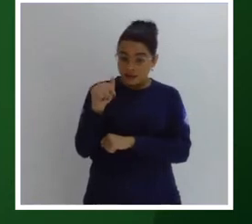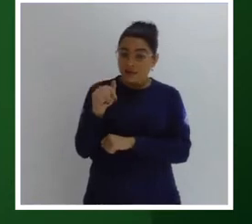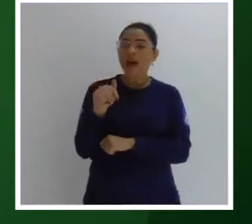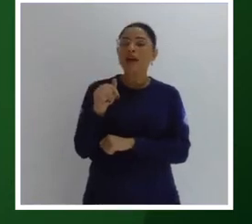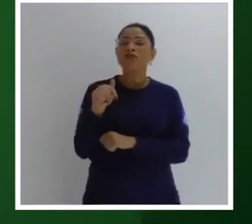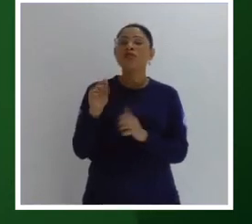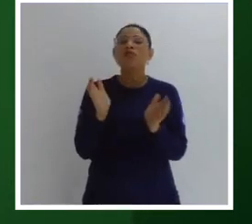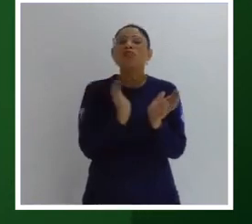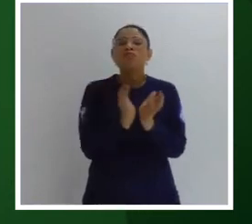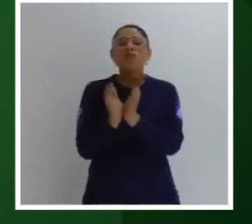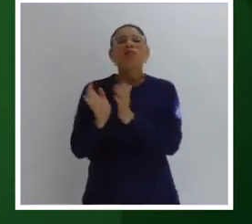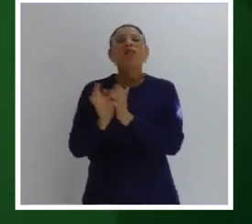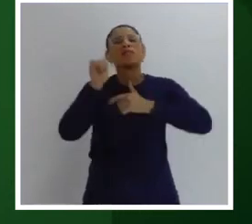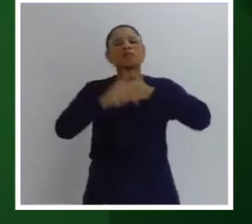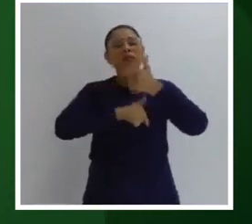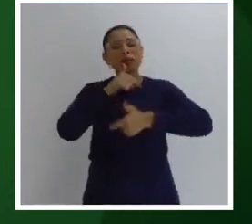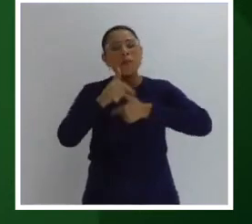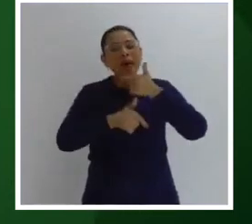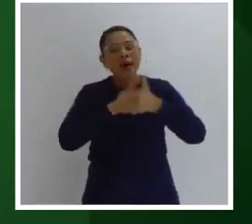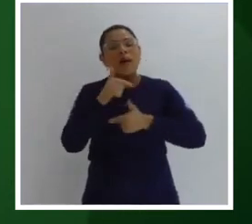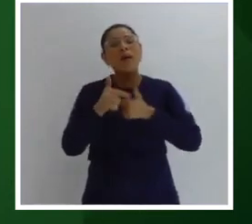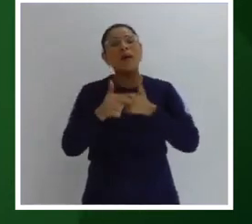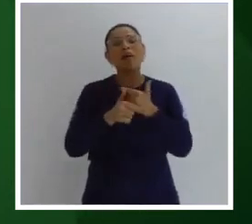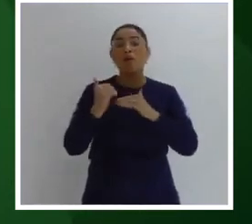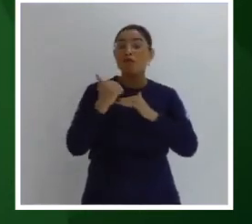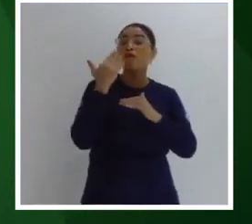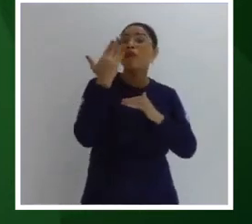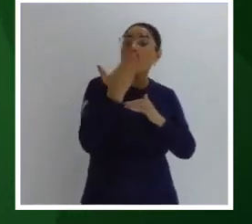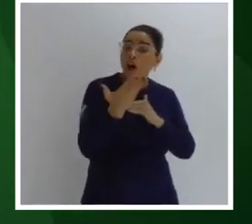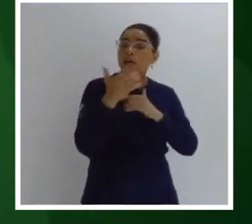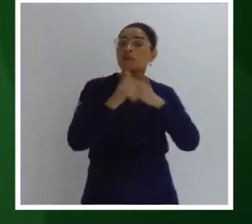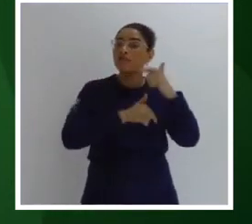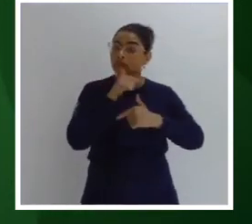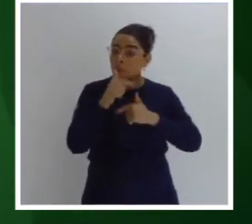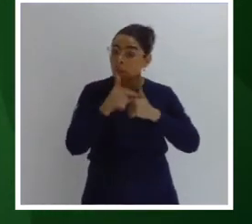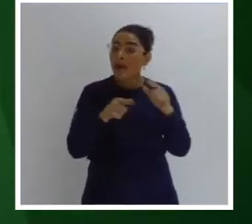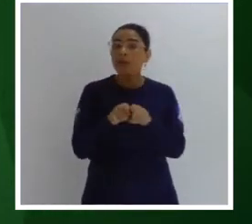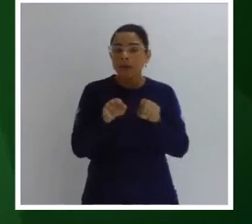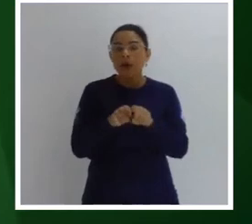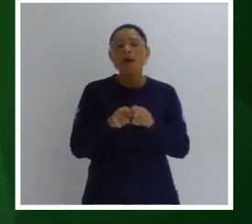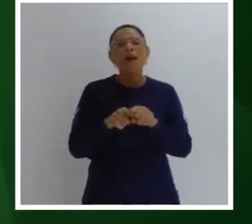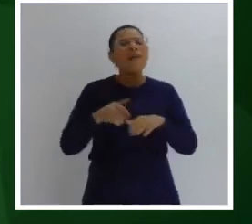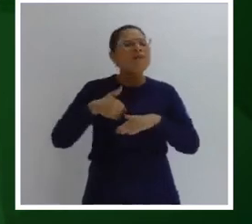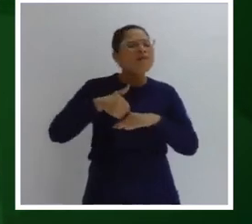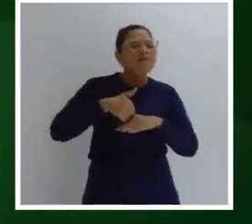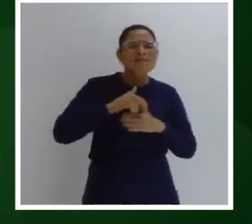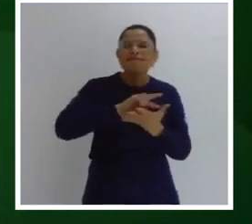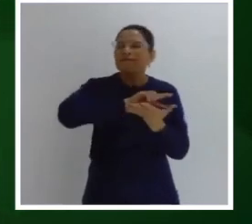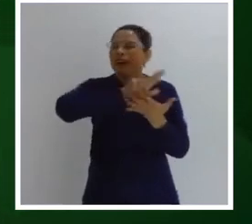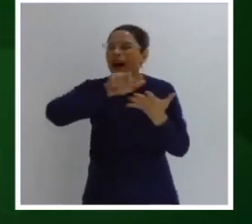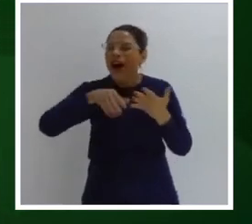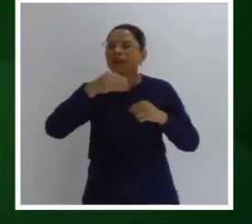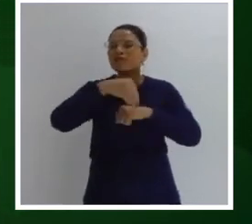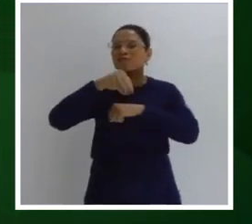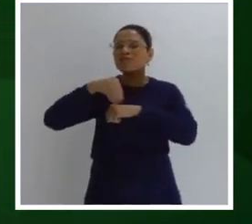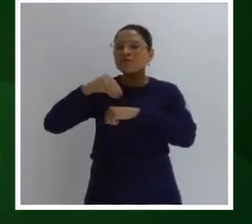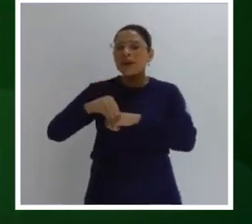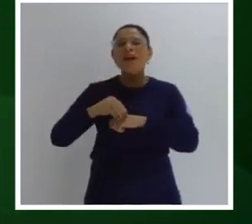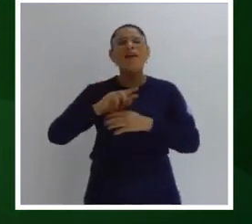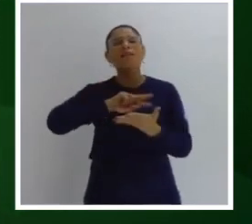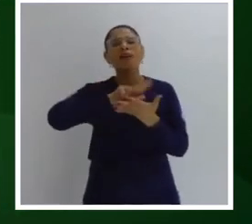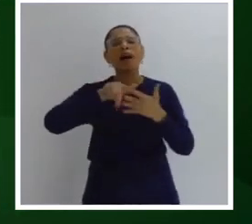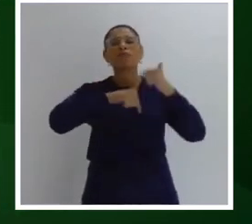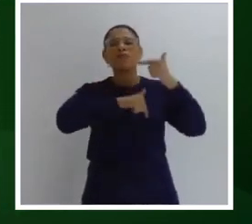de trabalho muitas coisas fora da sessão de trabalho muitas indicações e enfim muito trabalho feito